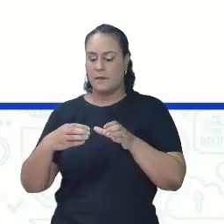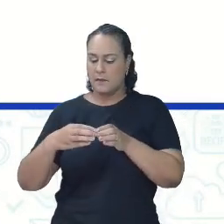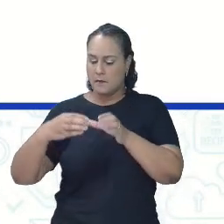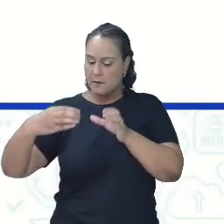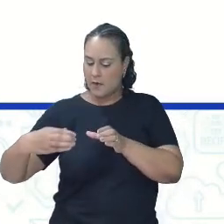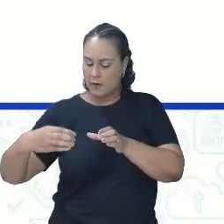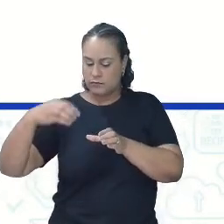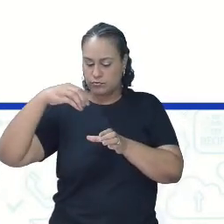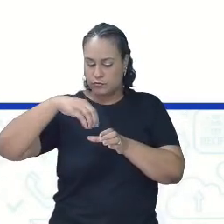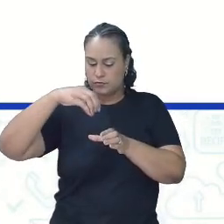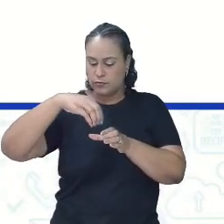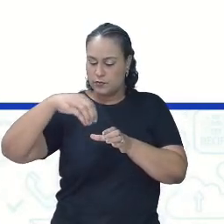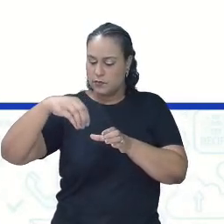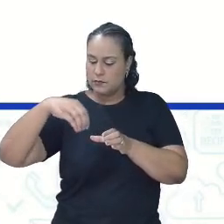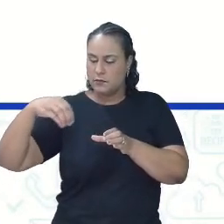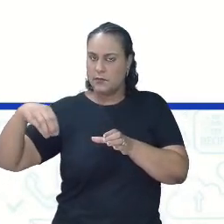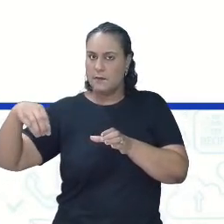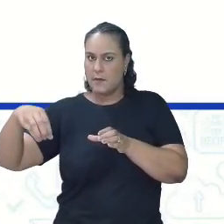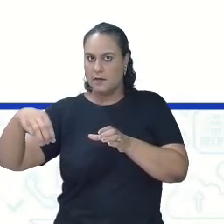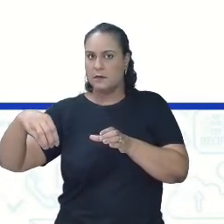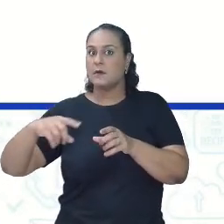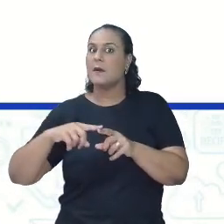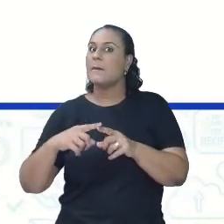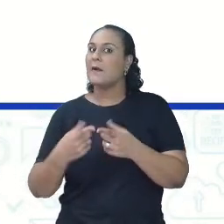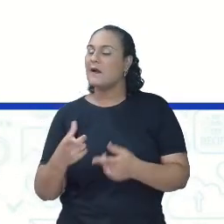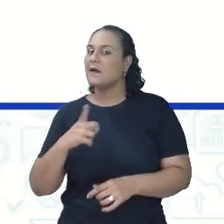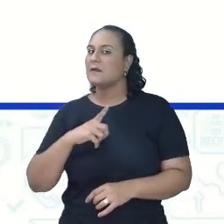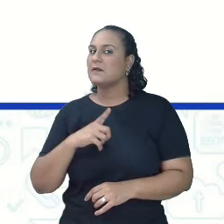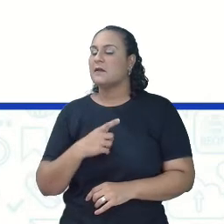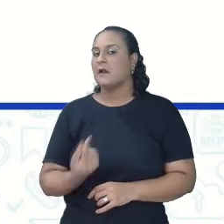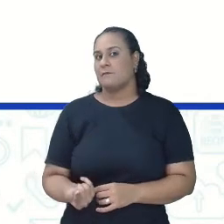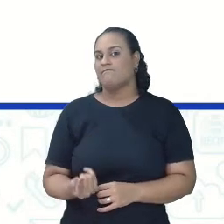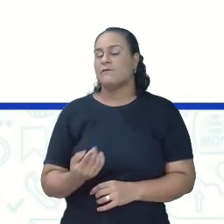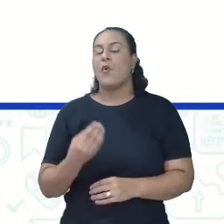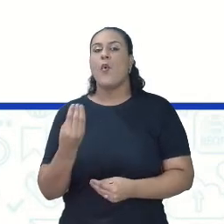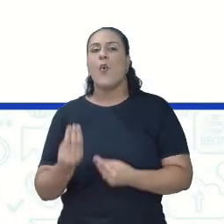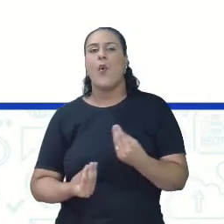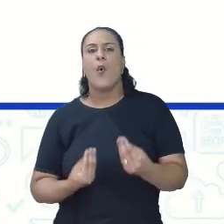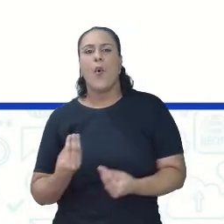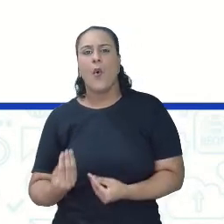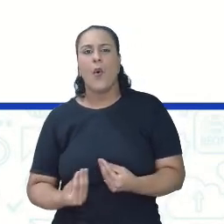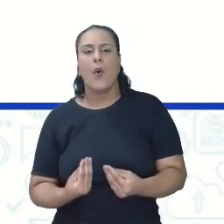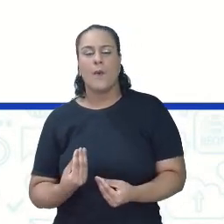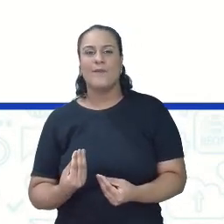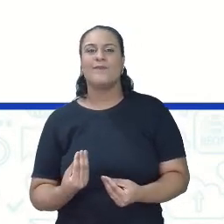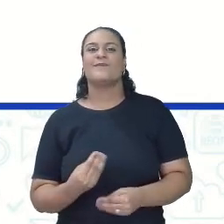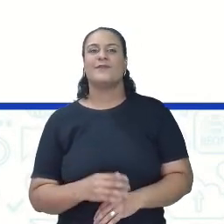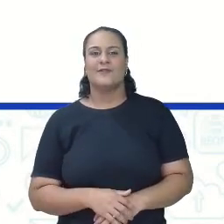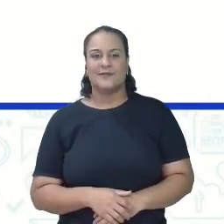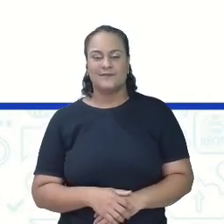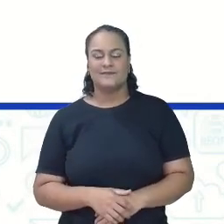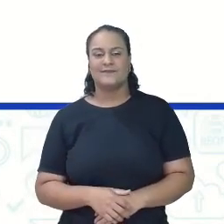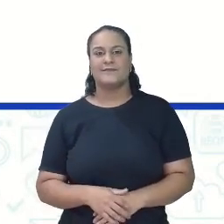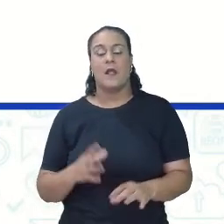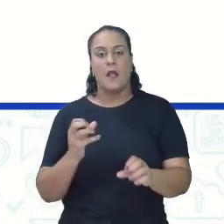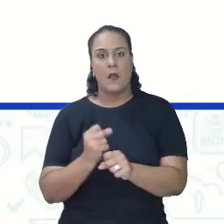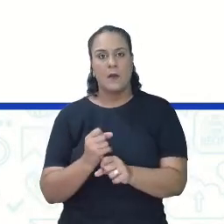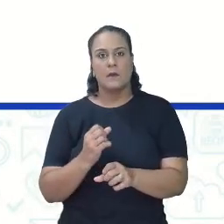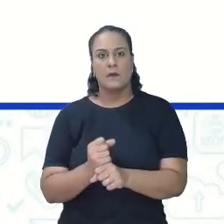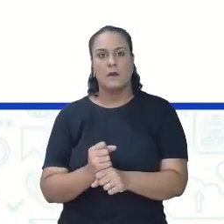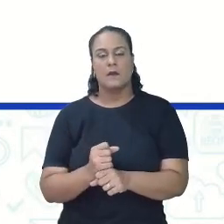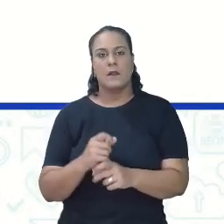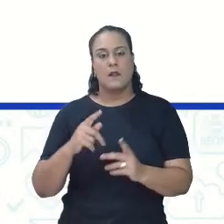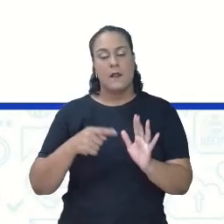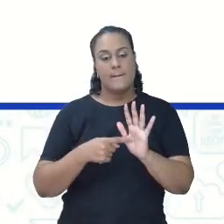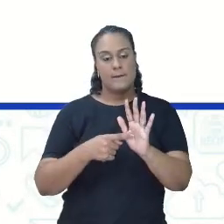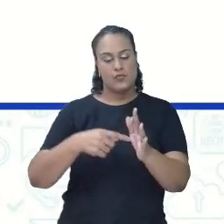certo? Mas entra aí a questão da unidade de medida, né, que Briane trouxe aqui para a gente. Então, ela mostrou aqui um